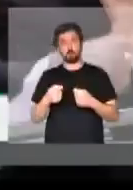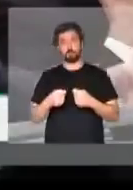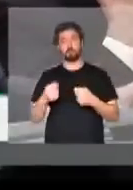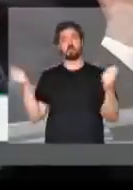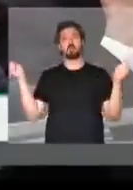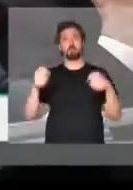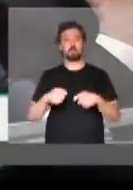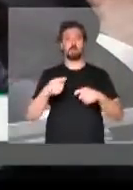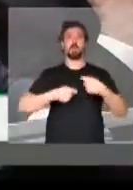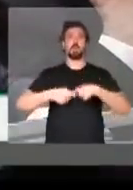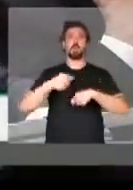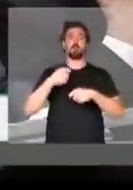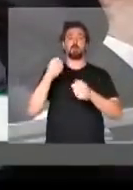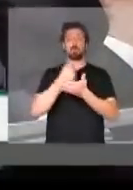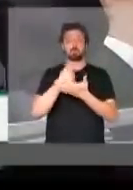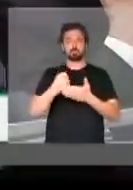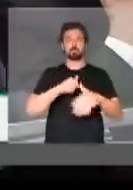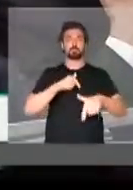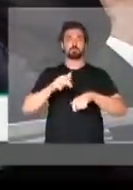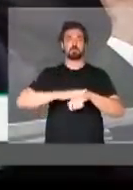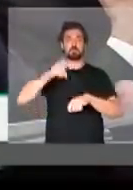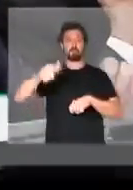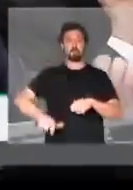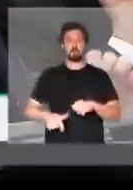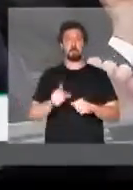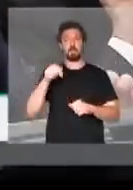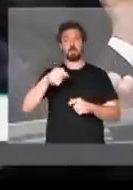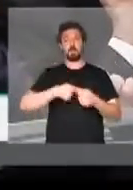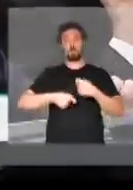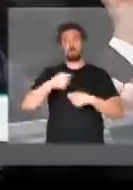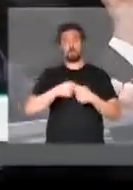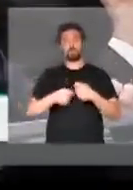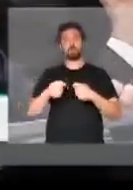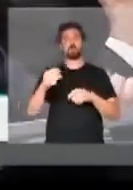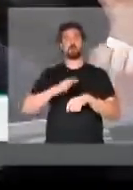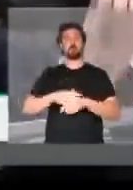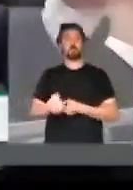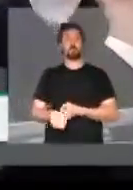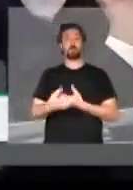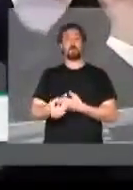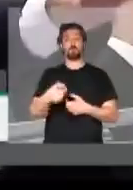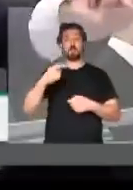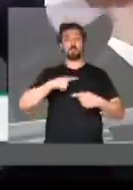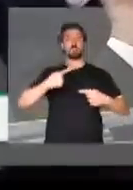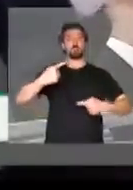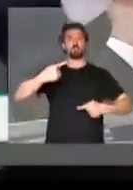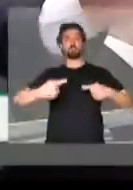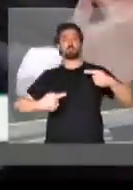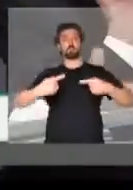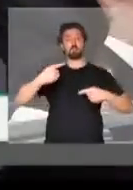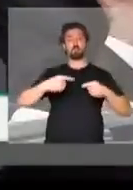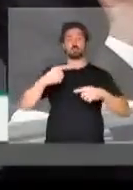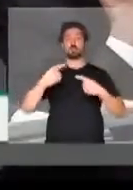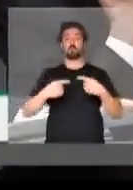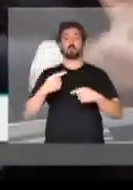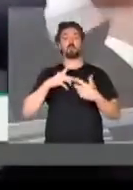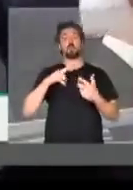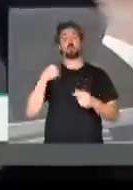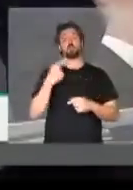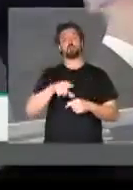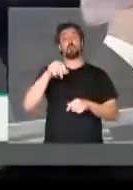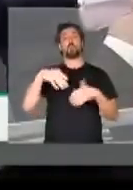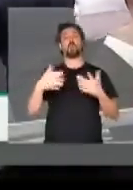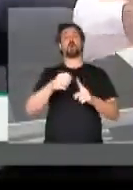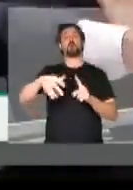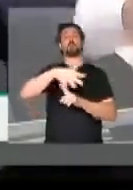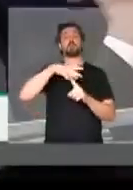ela possa ser uma economia geradora de empregos, ela possa ser uma economia produtiva. Essa é uma disputa política, uma escolha de sociedade.